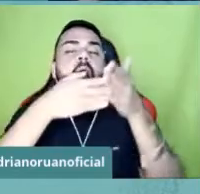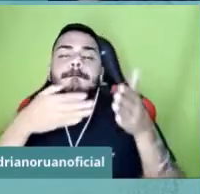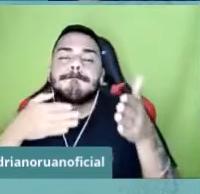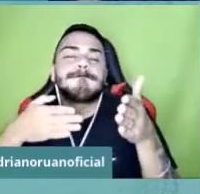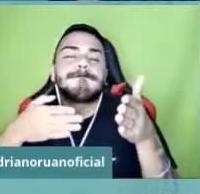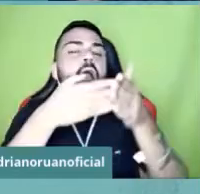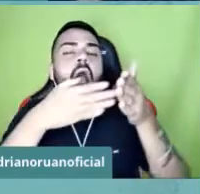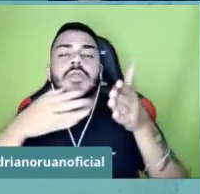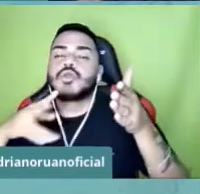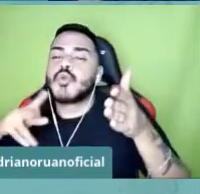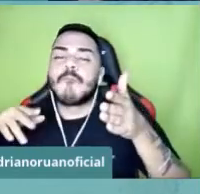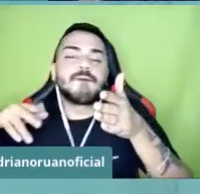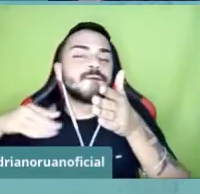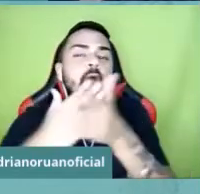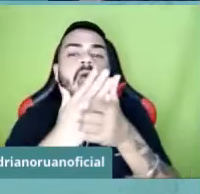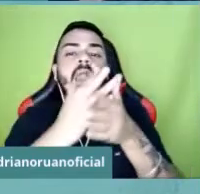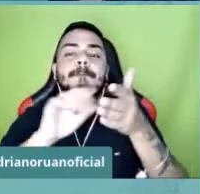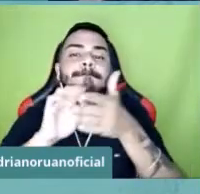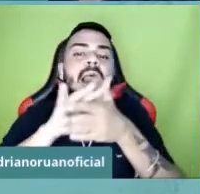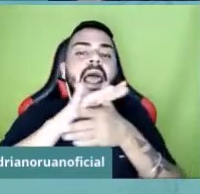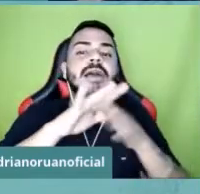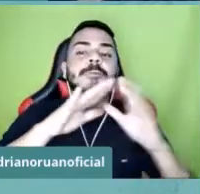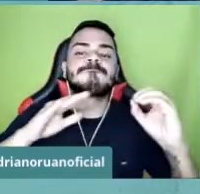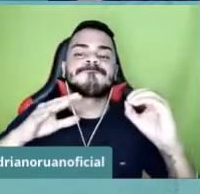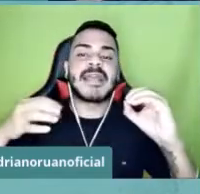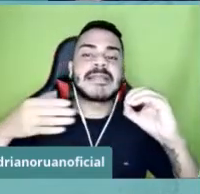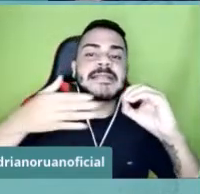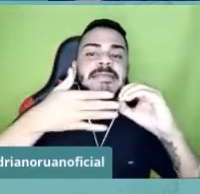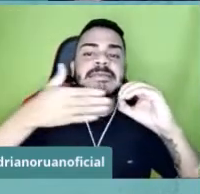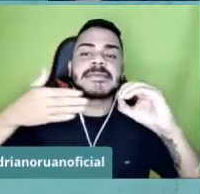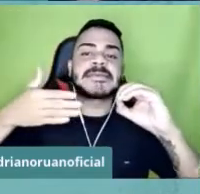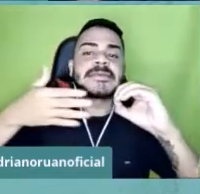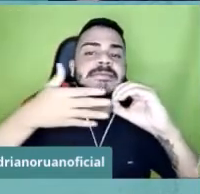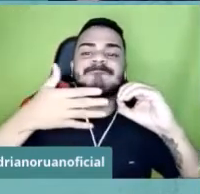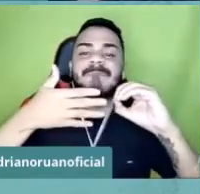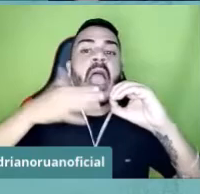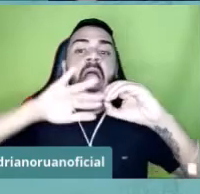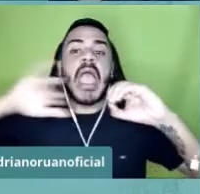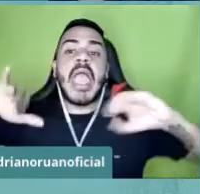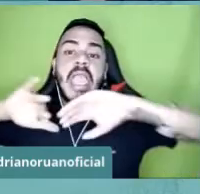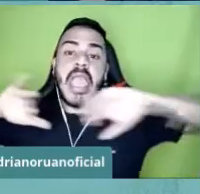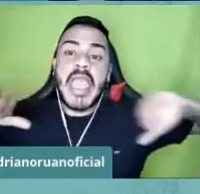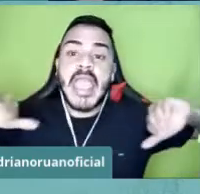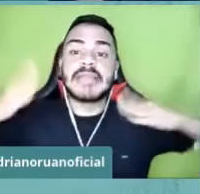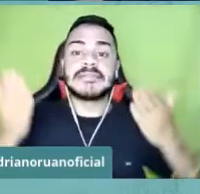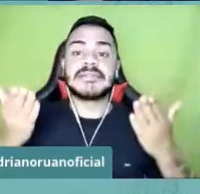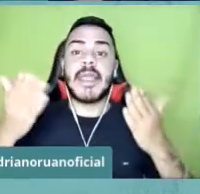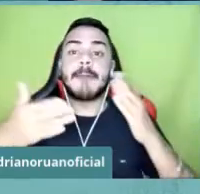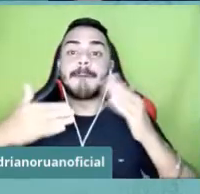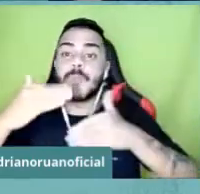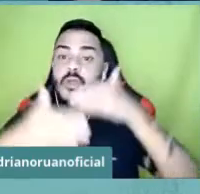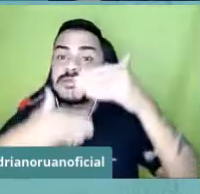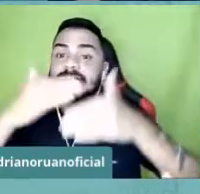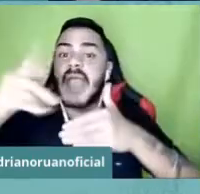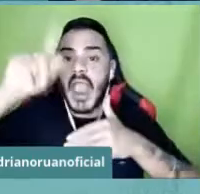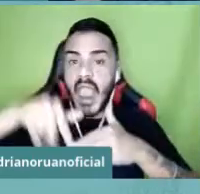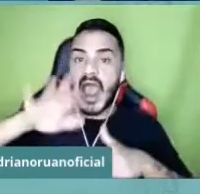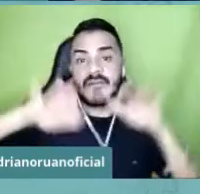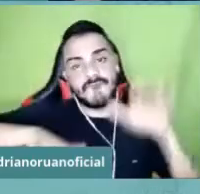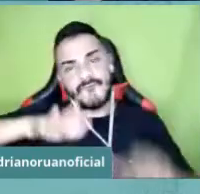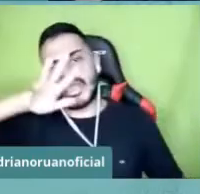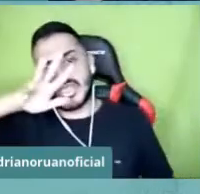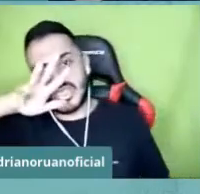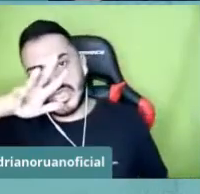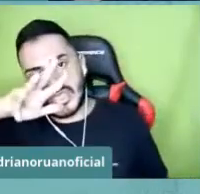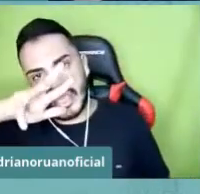até os receptores. Então, esse processo, por exemplo, ele é um processo muitas vezes demorado, e aqui